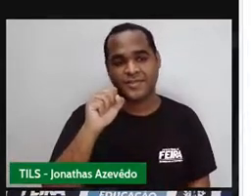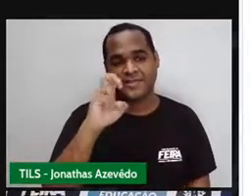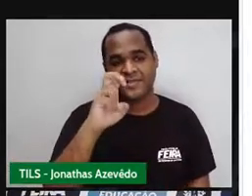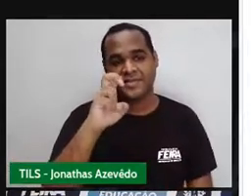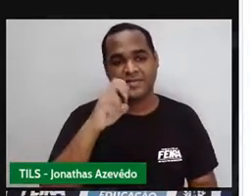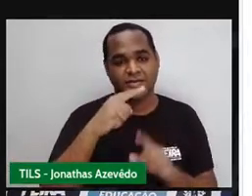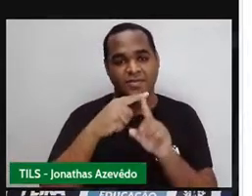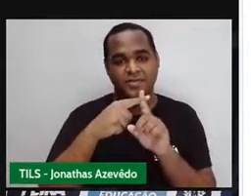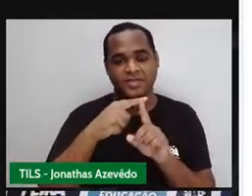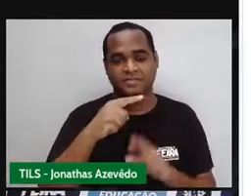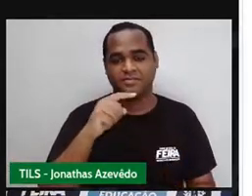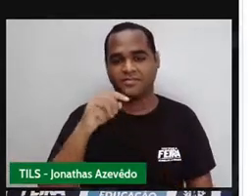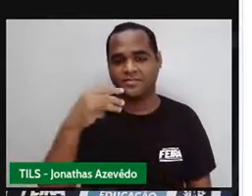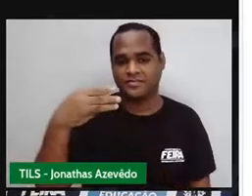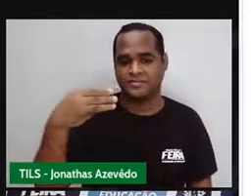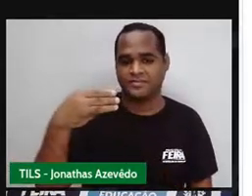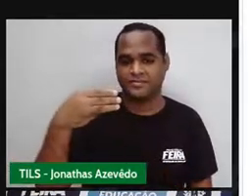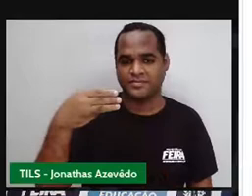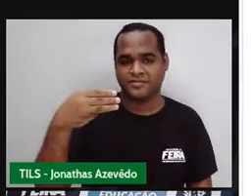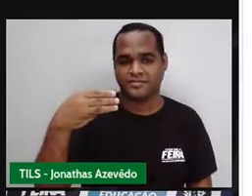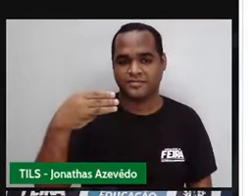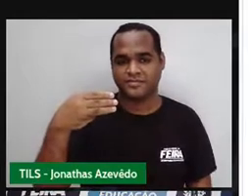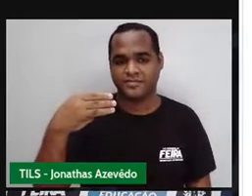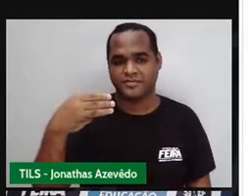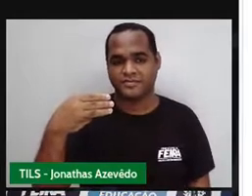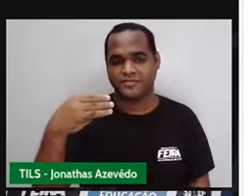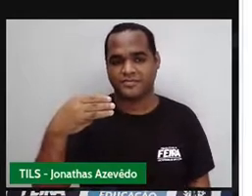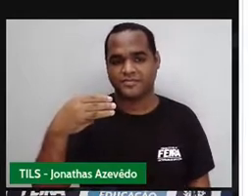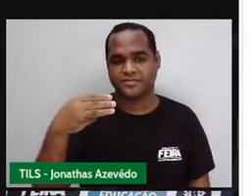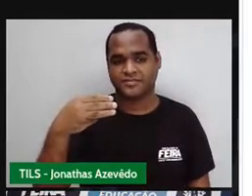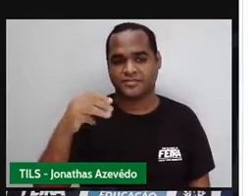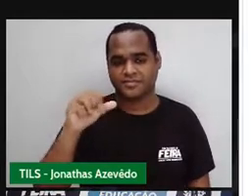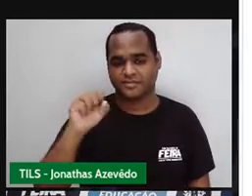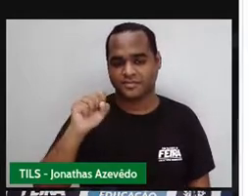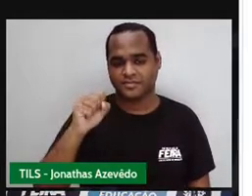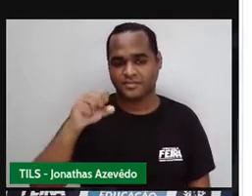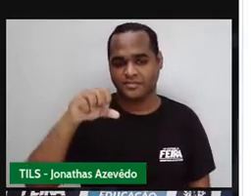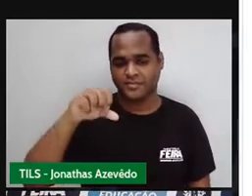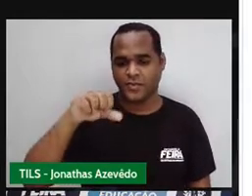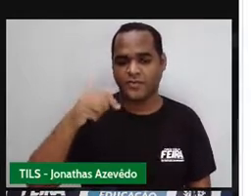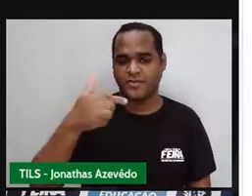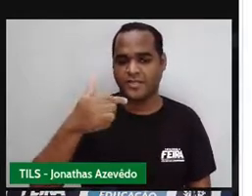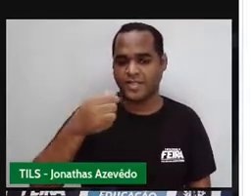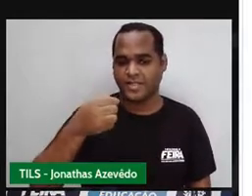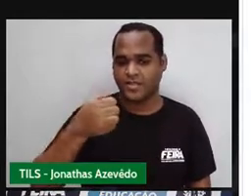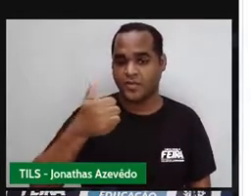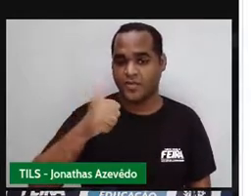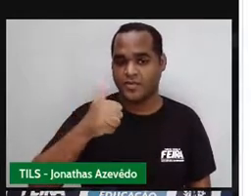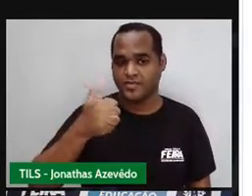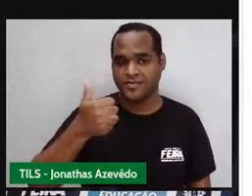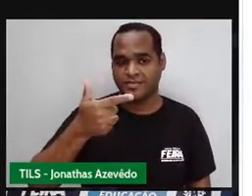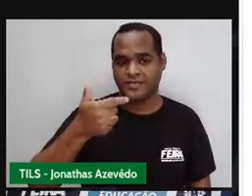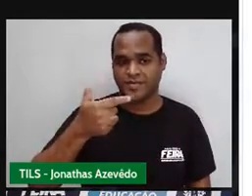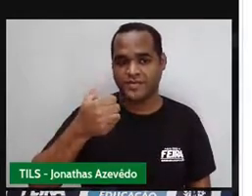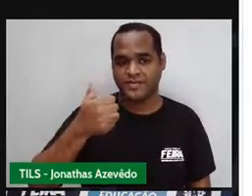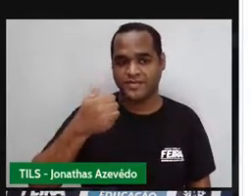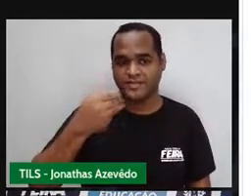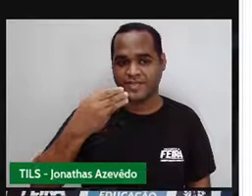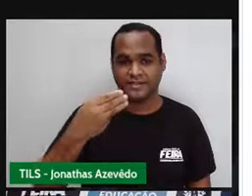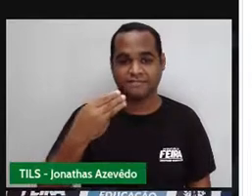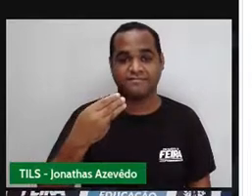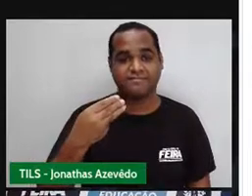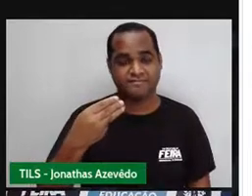cinco mais três fazendo aí ó oito nove dez onze doze treze né 8 + 5